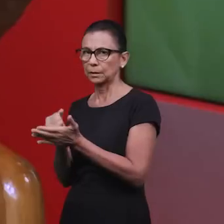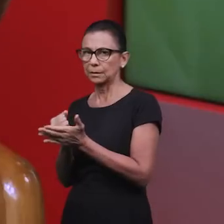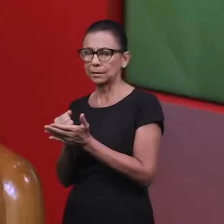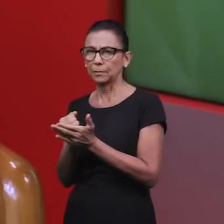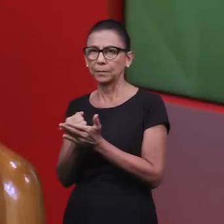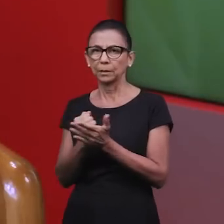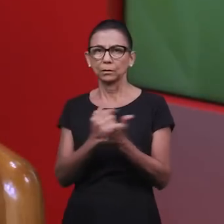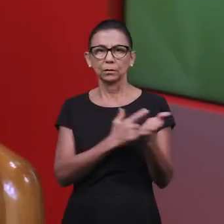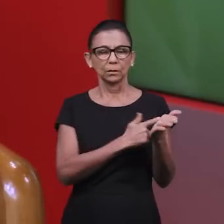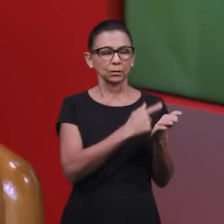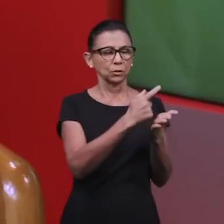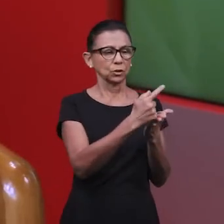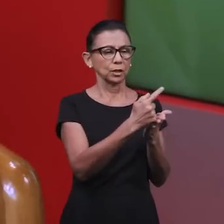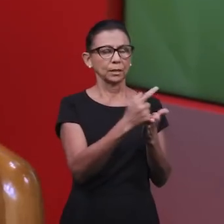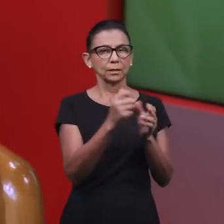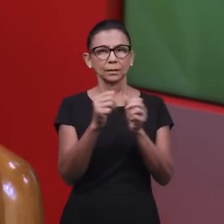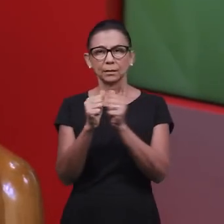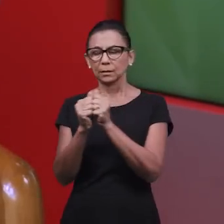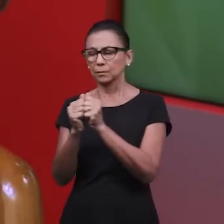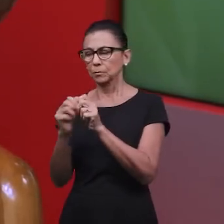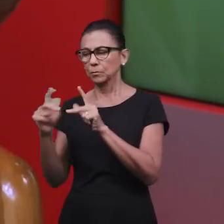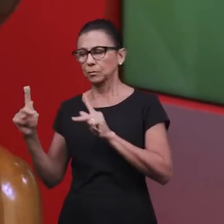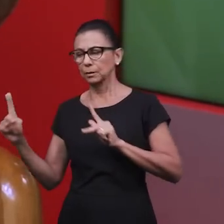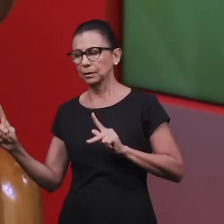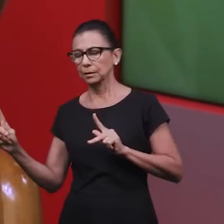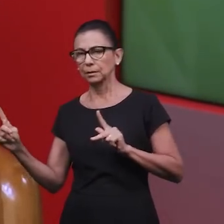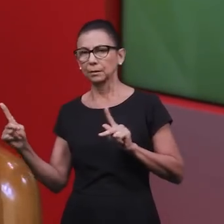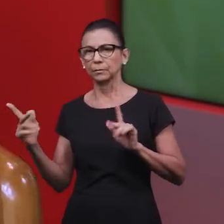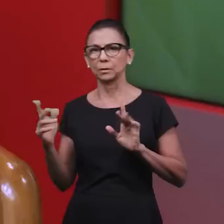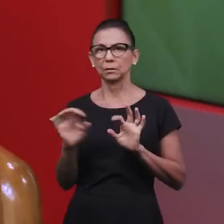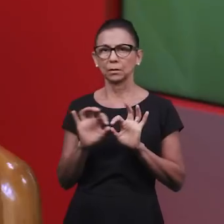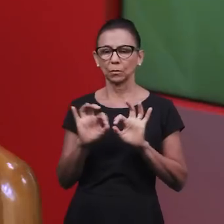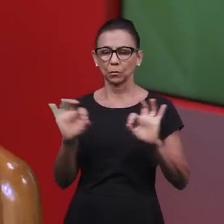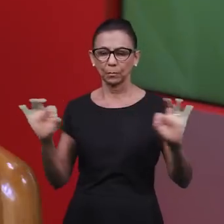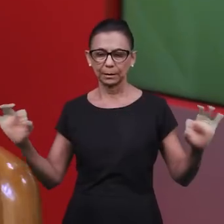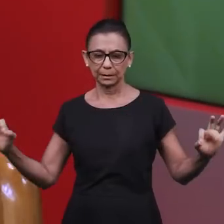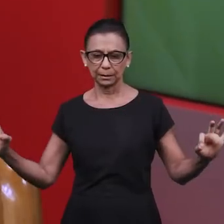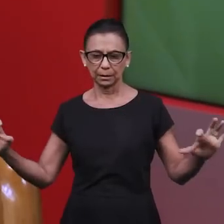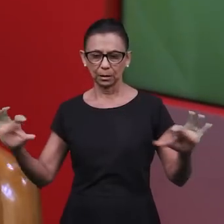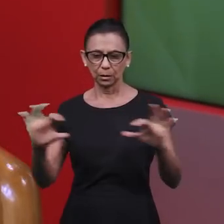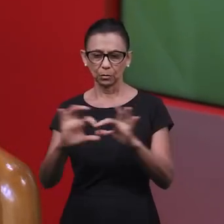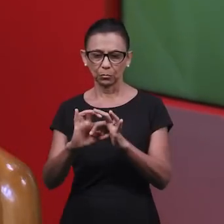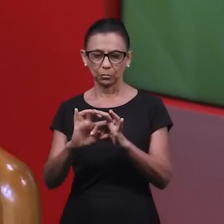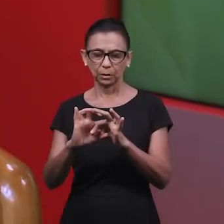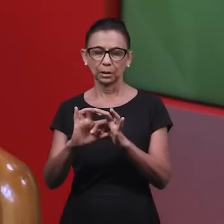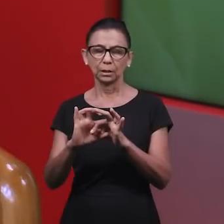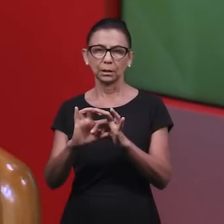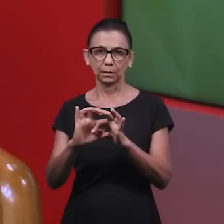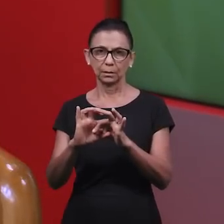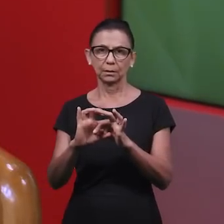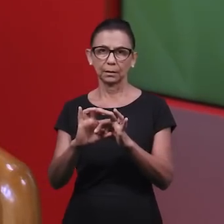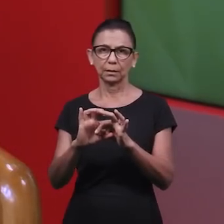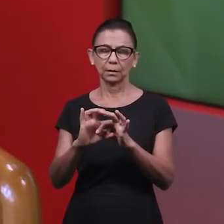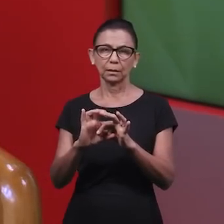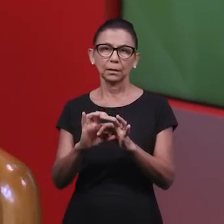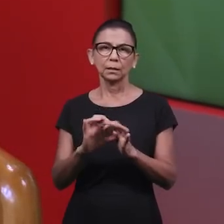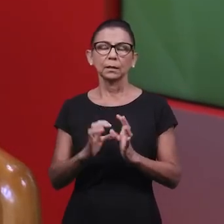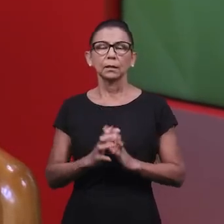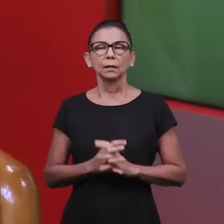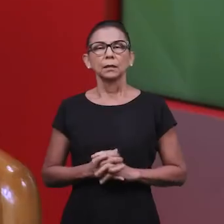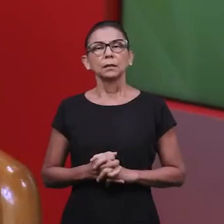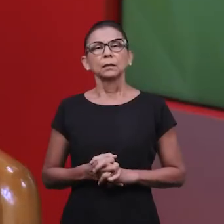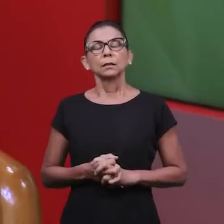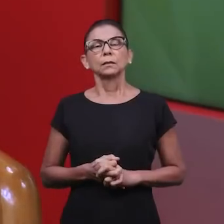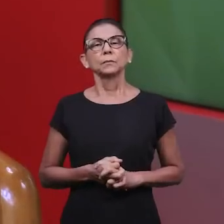escarlata, essa linha subjacente, não é? Porque ele até, lá no Manaim, agora